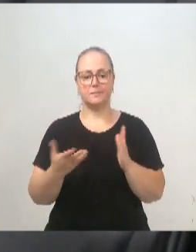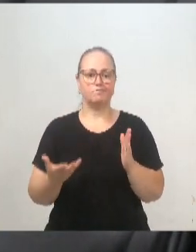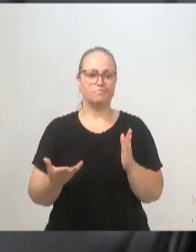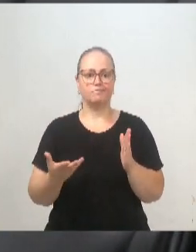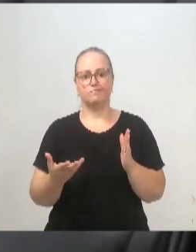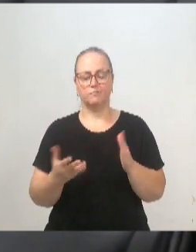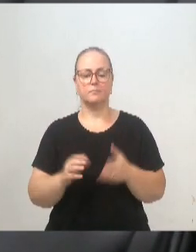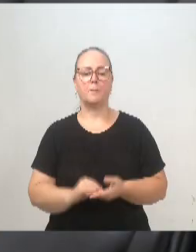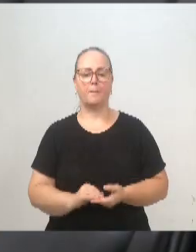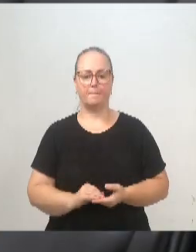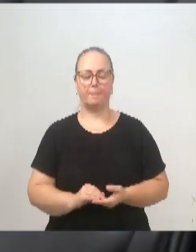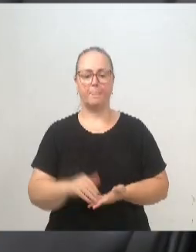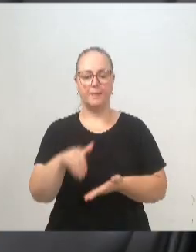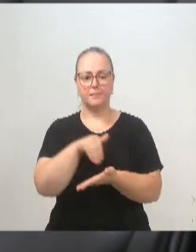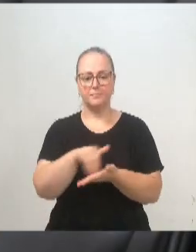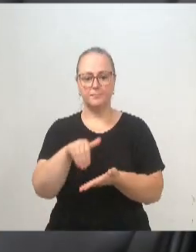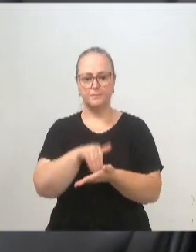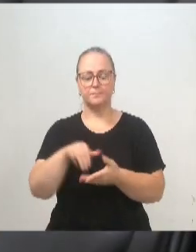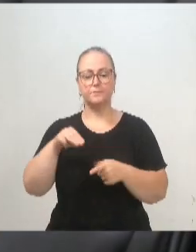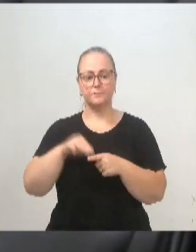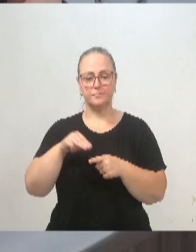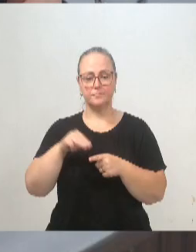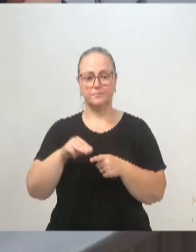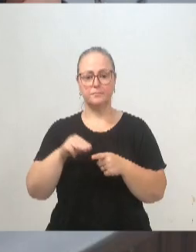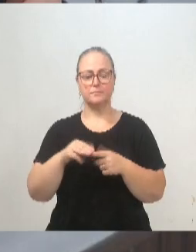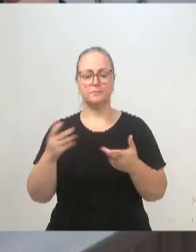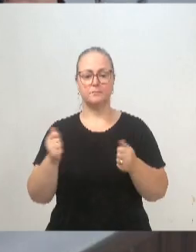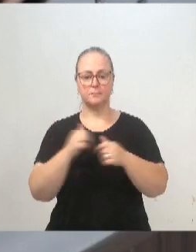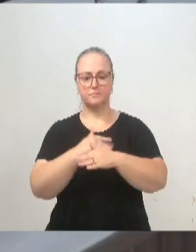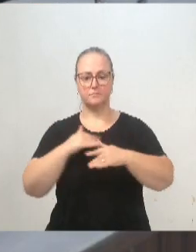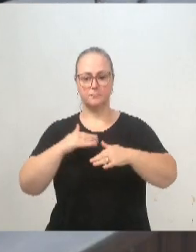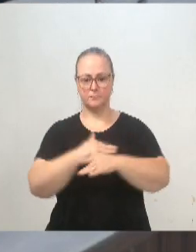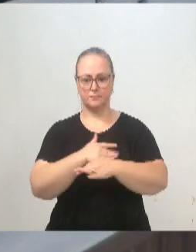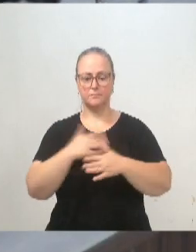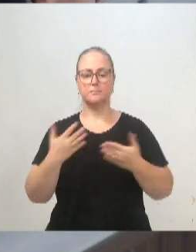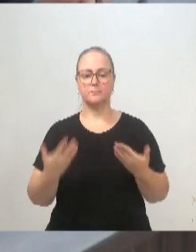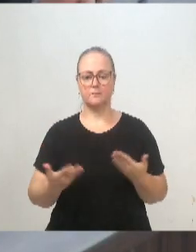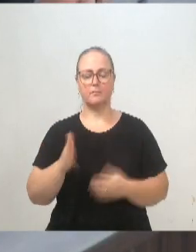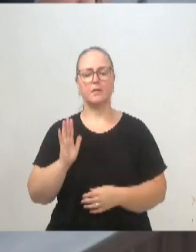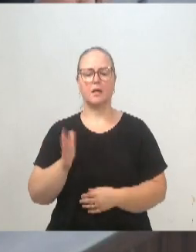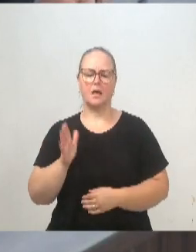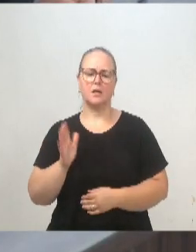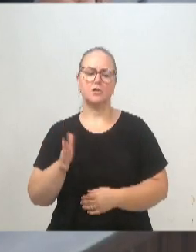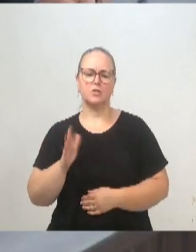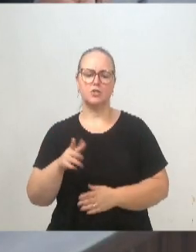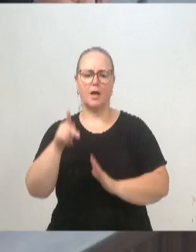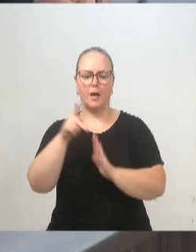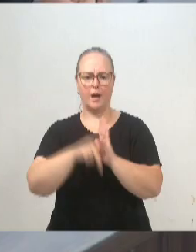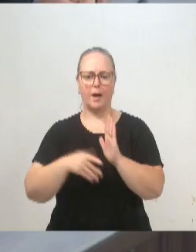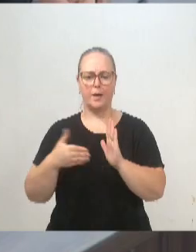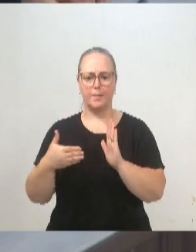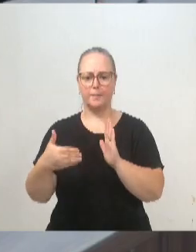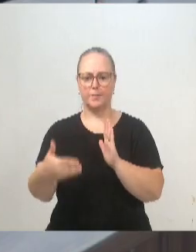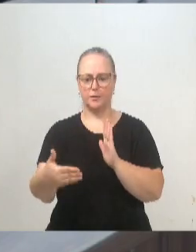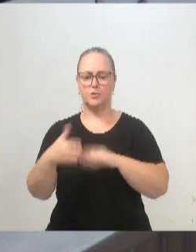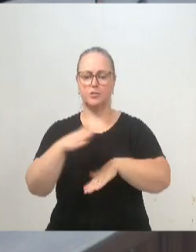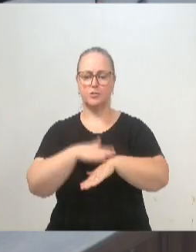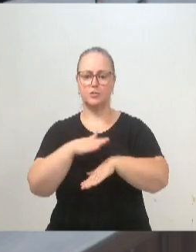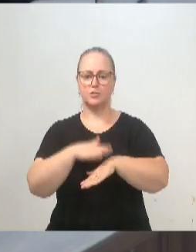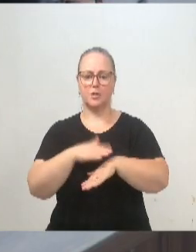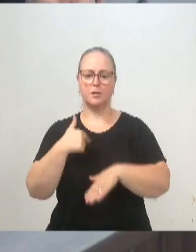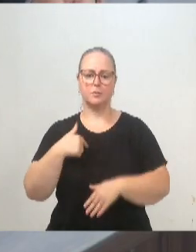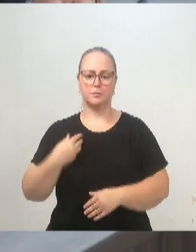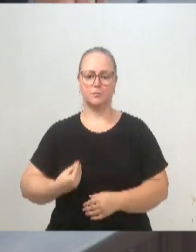prédio. E a Secretaria Municipal de Trânsito e Transportes, né, isso já era uma coisa projetada desde o tempo em que eu